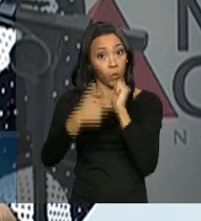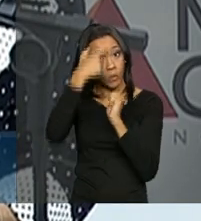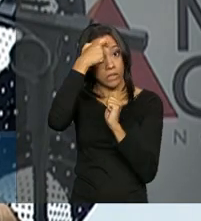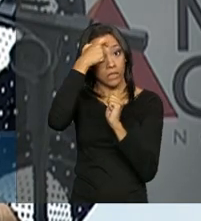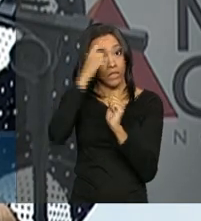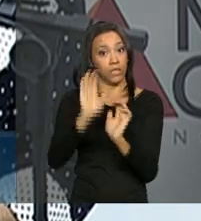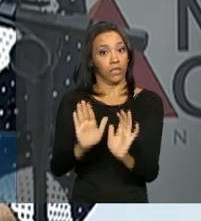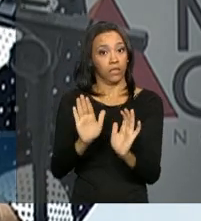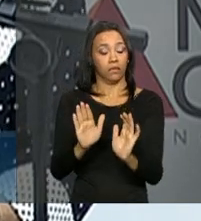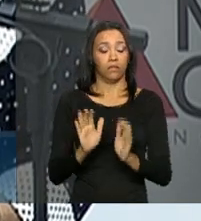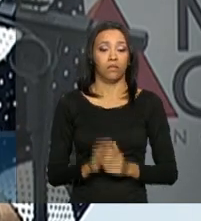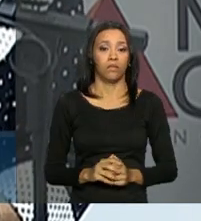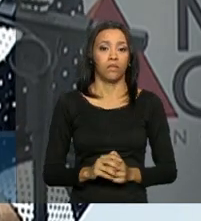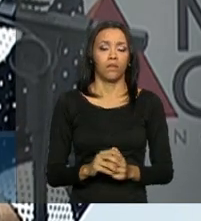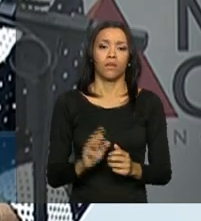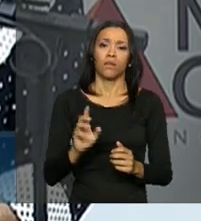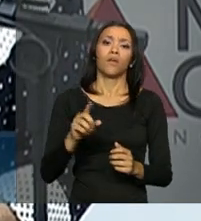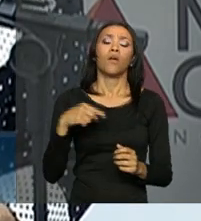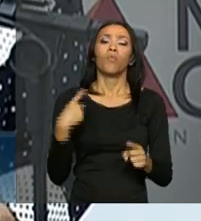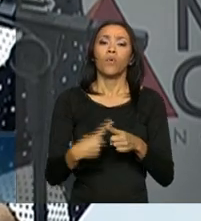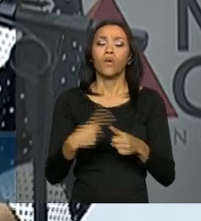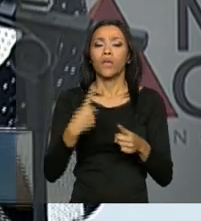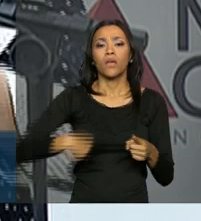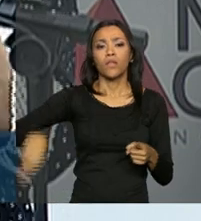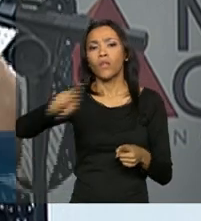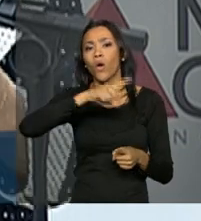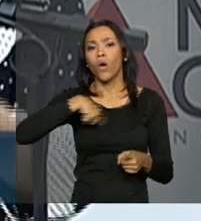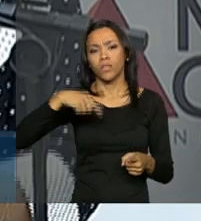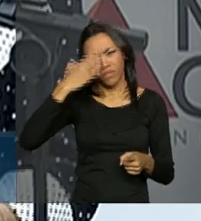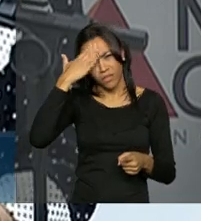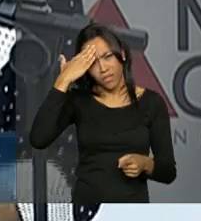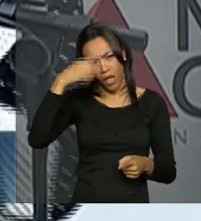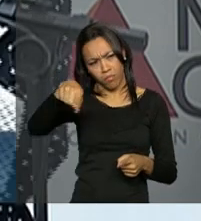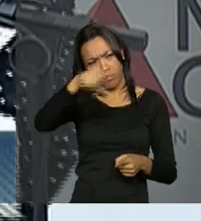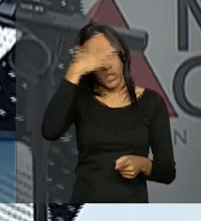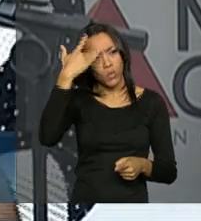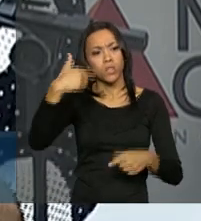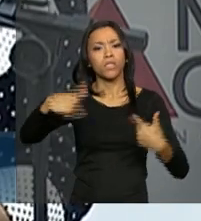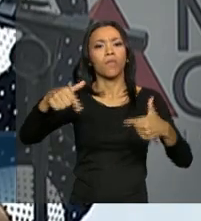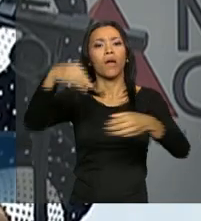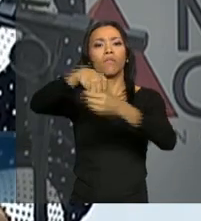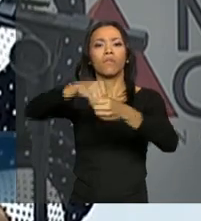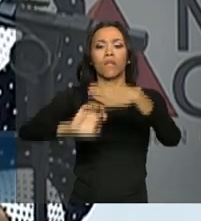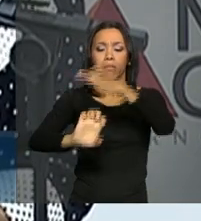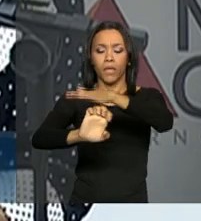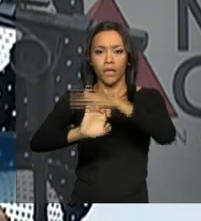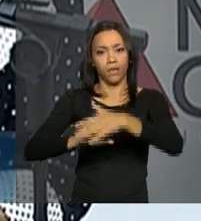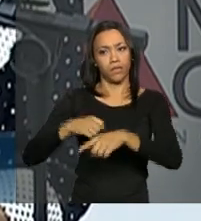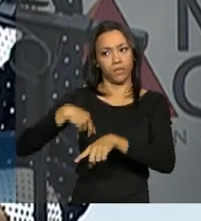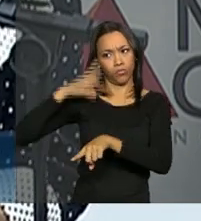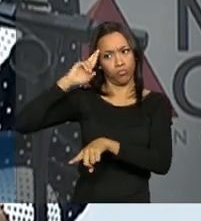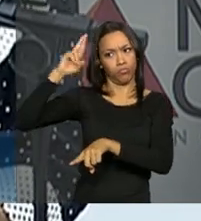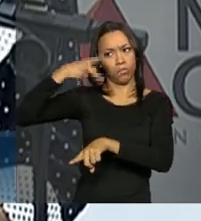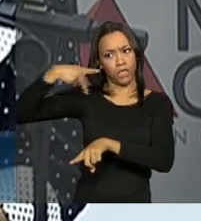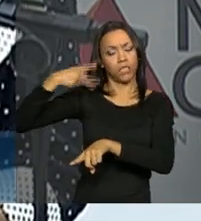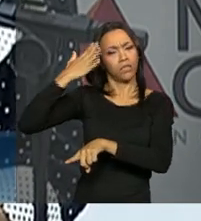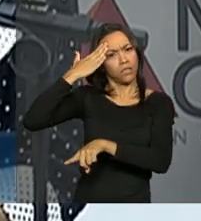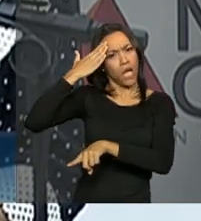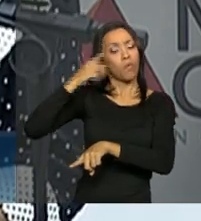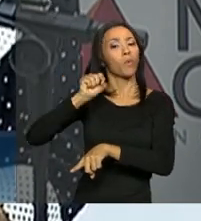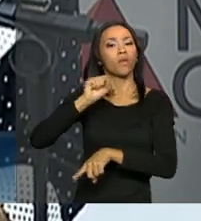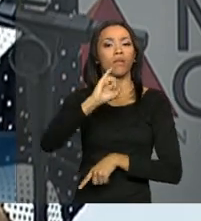de bebidas. Tanto nós todos aqui presentes, os funcionários, a direção da Ambev, sabemos da